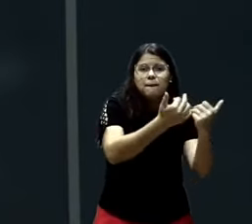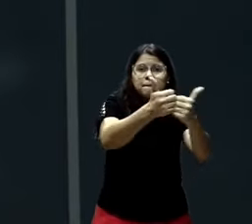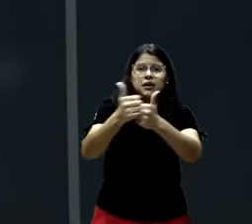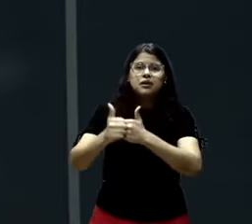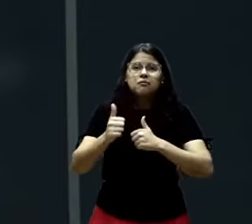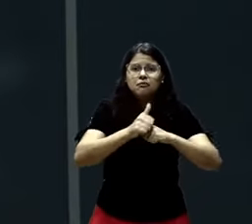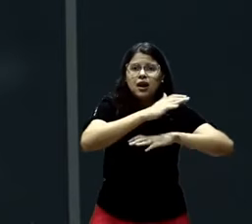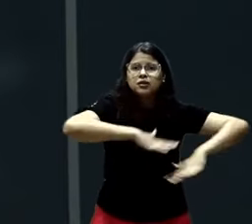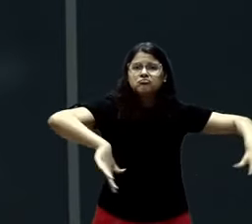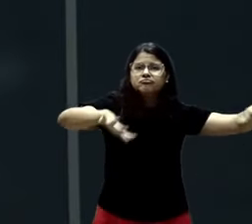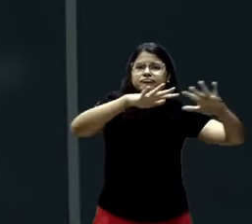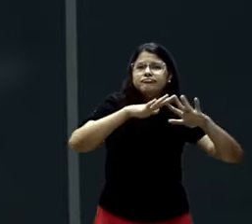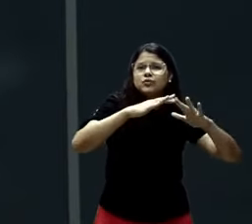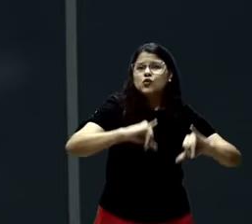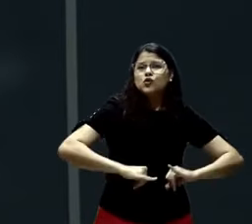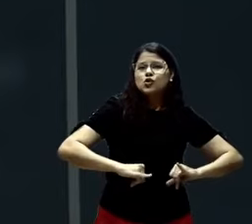mar.